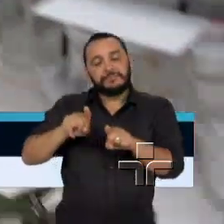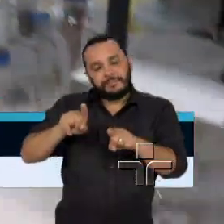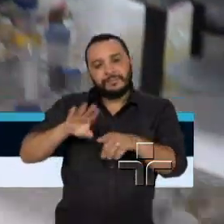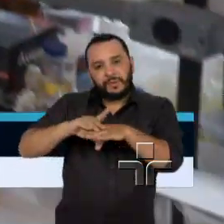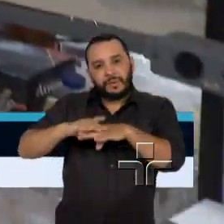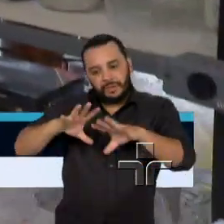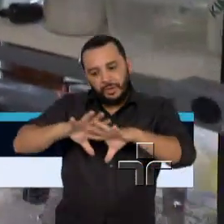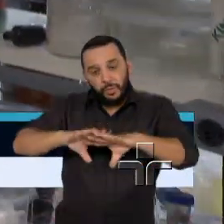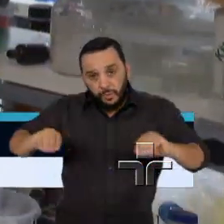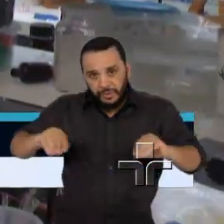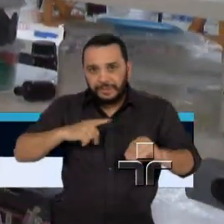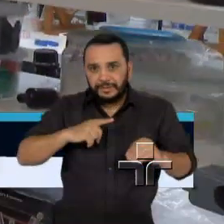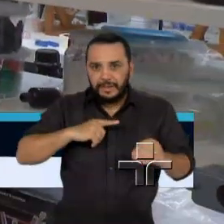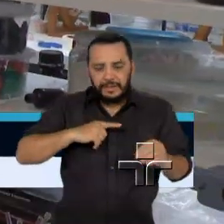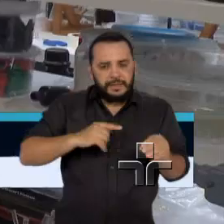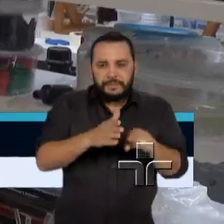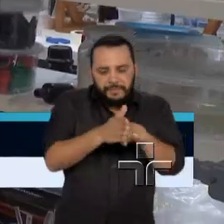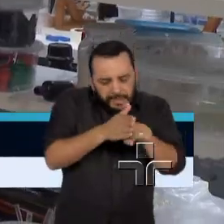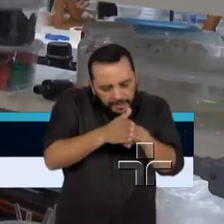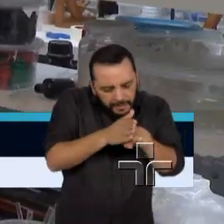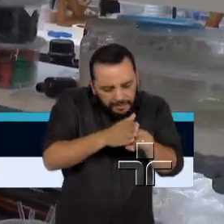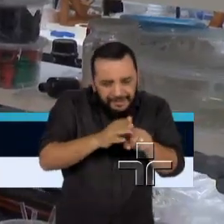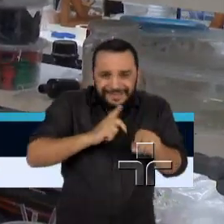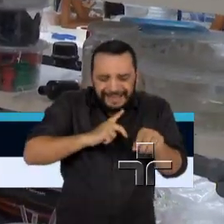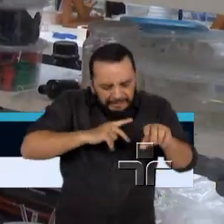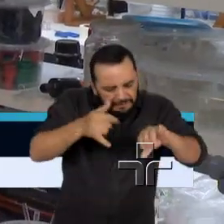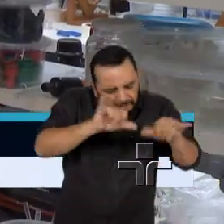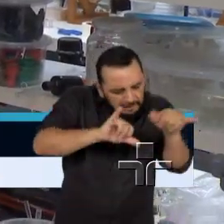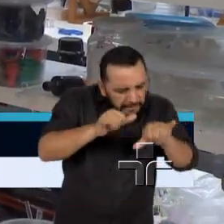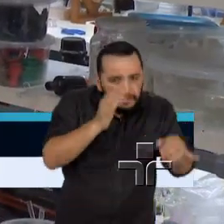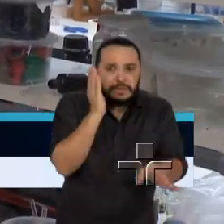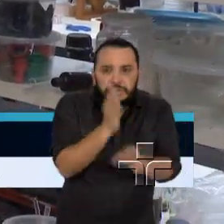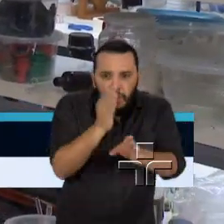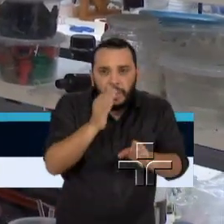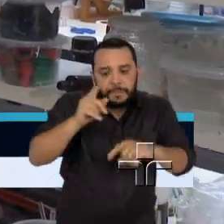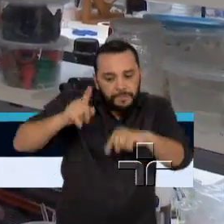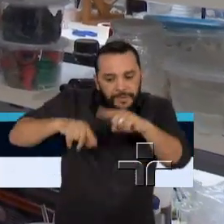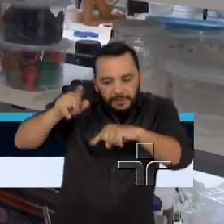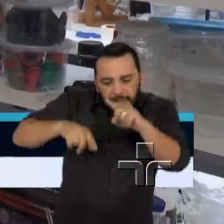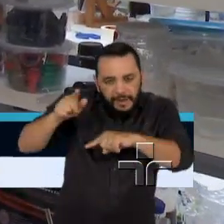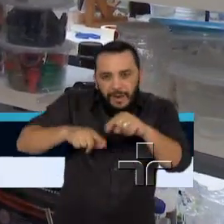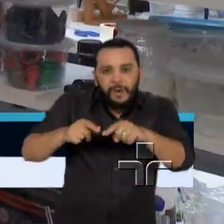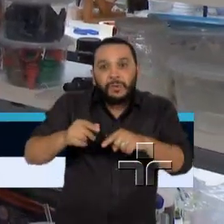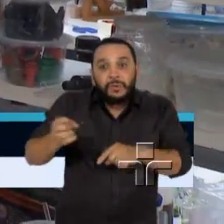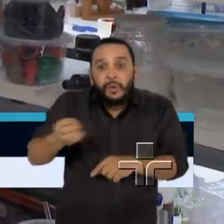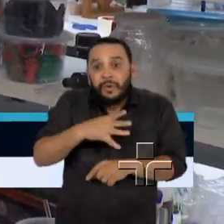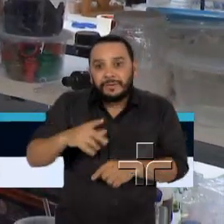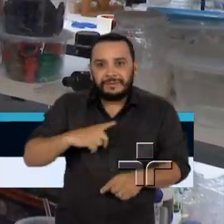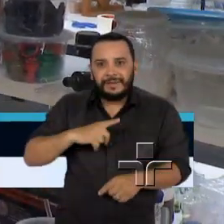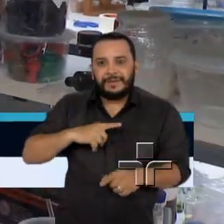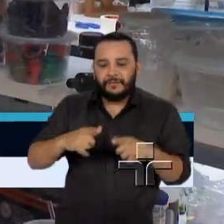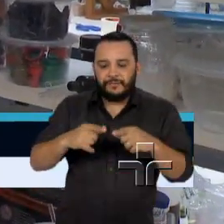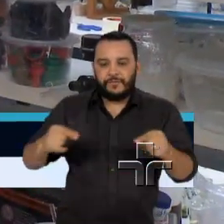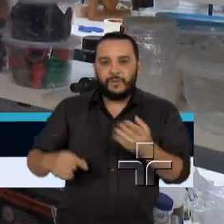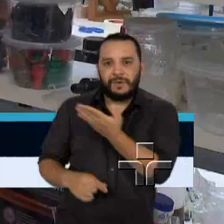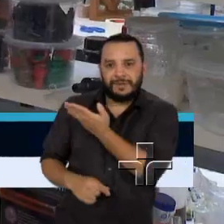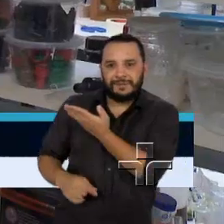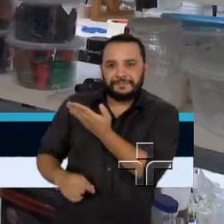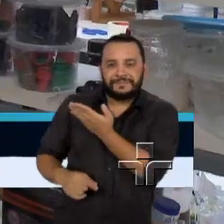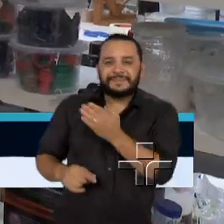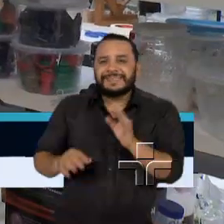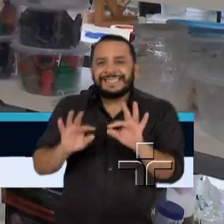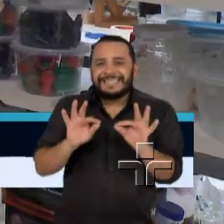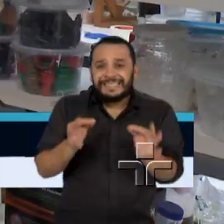como essa vai muito além da descoberta de uma substância ou de um produto. Numa simples folha assim, se esconde um